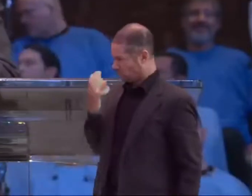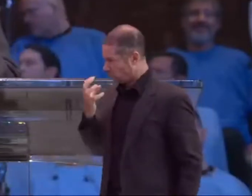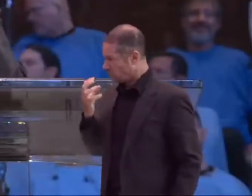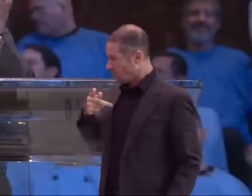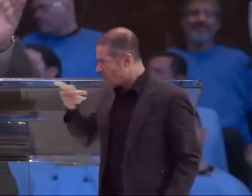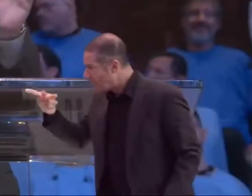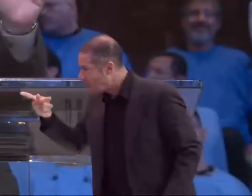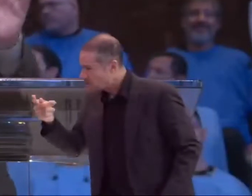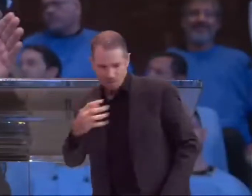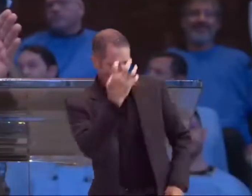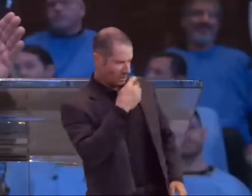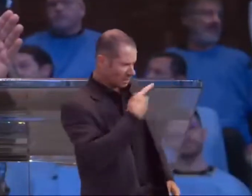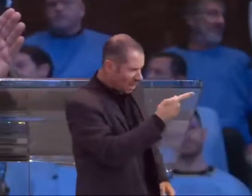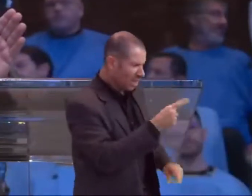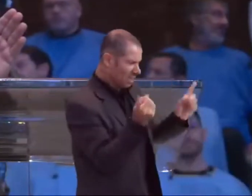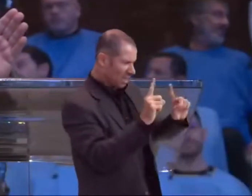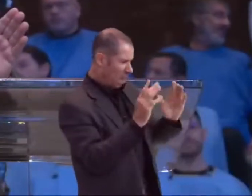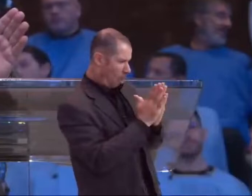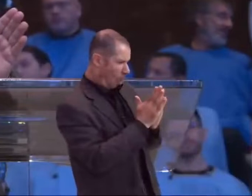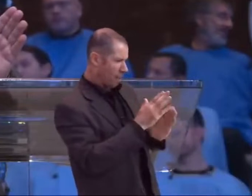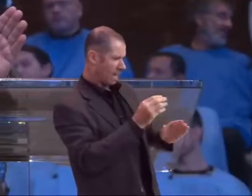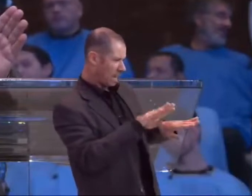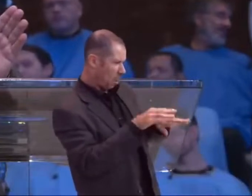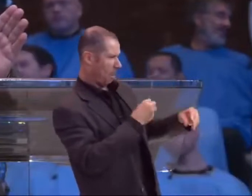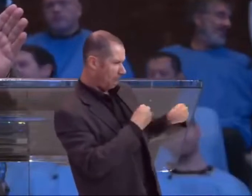dizer assim, não ore como um hipócrita.